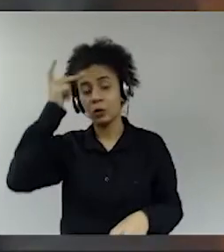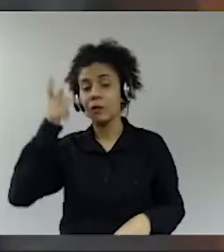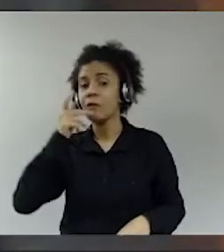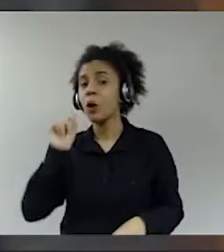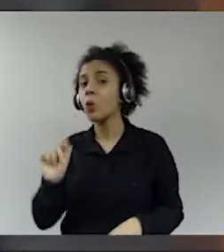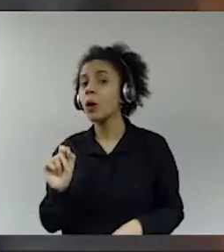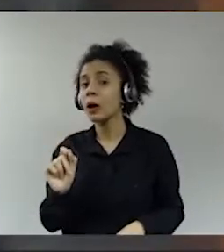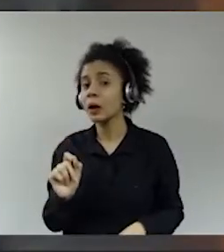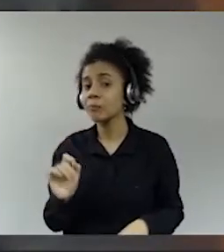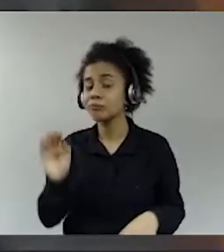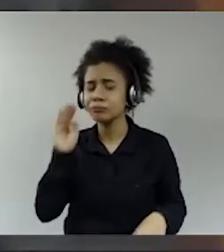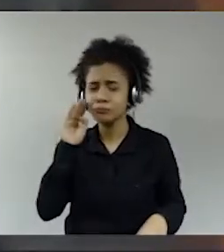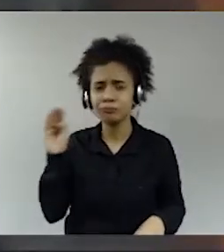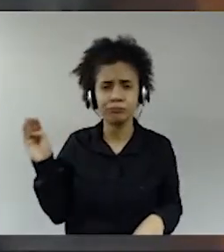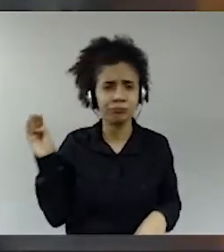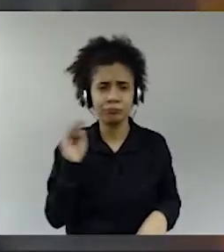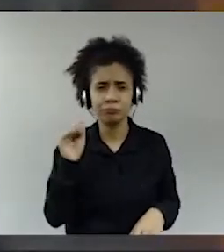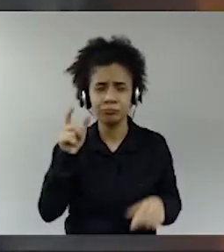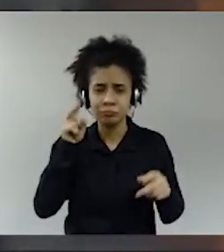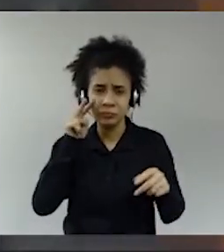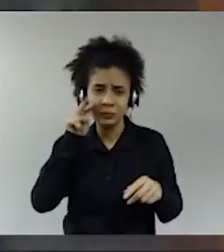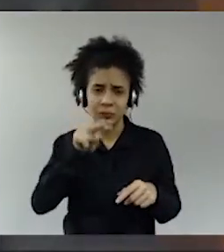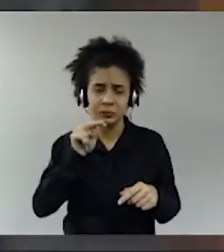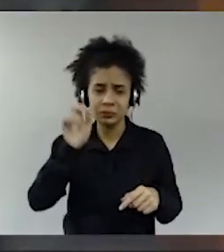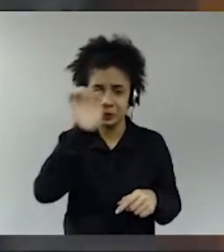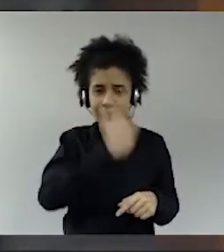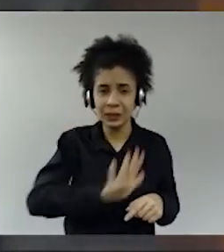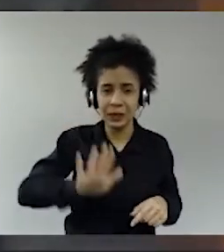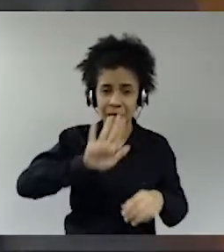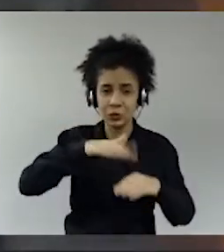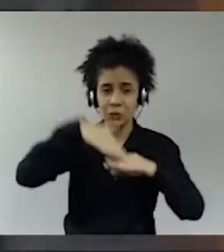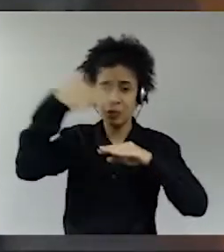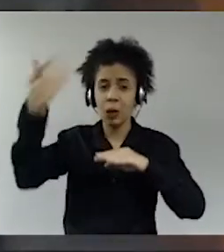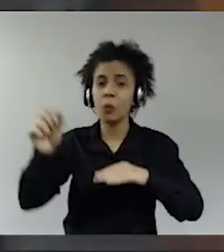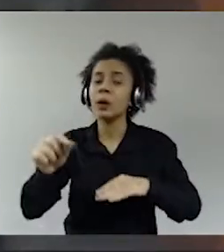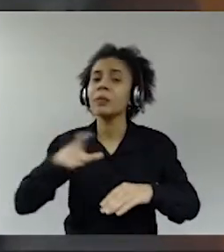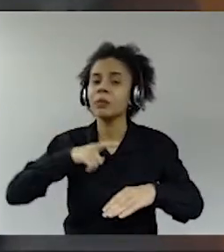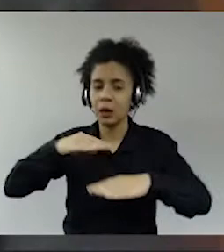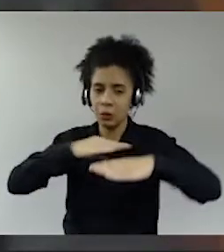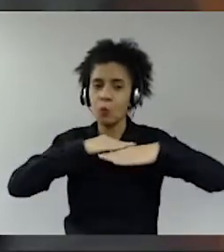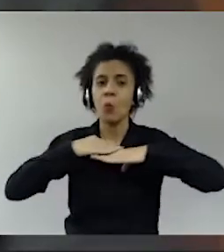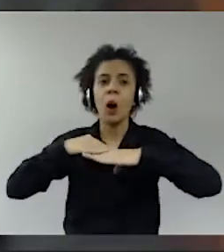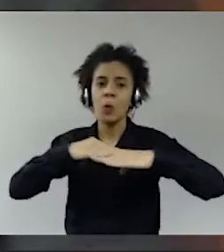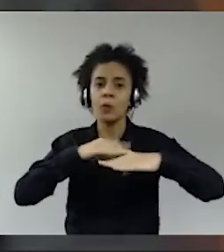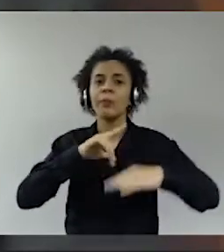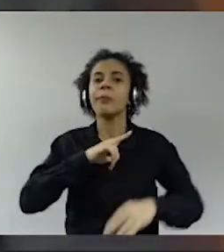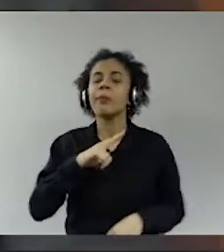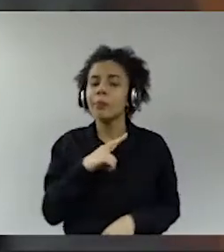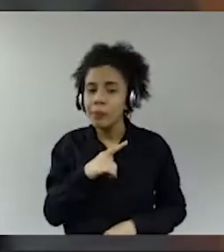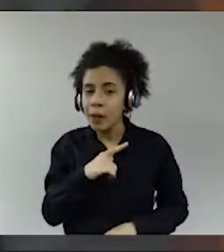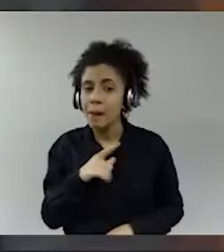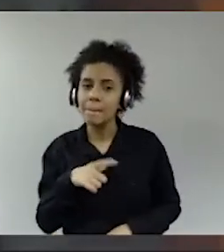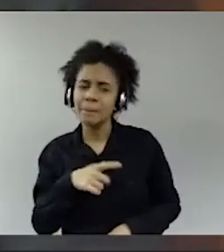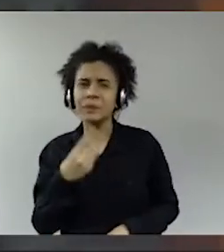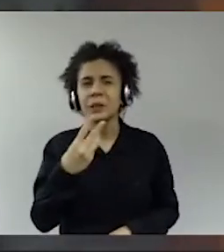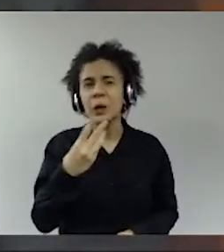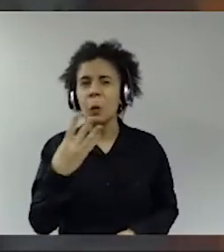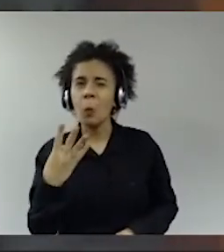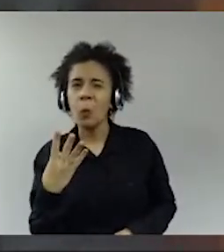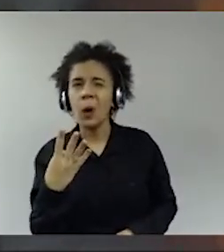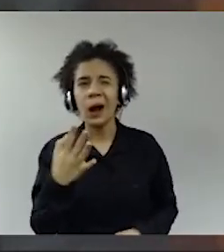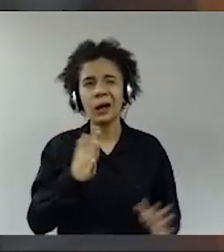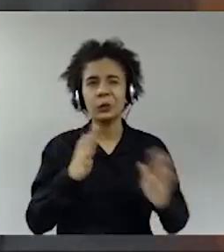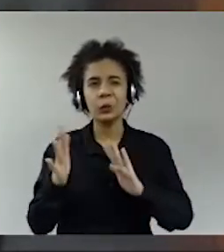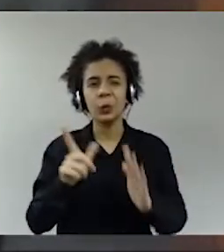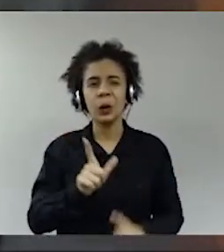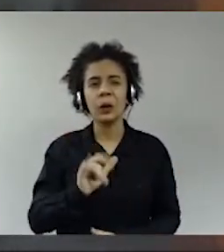apenas excepcionalmente do ponto de vista internacional existe uniformidade absoluta, porque sempre há 3 ou 4 faixas de